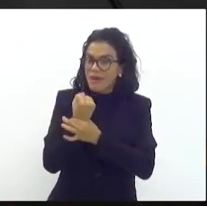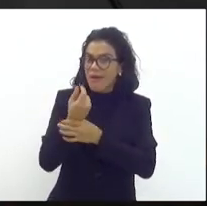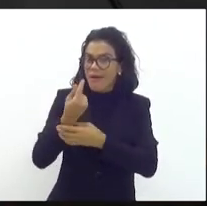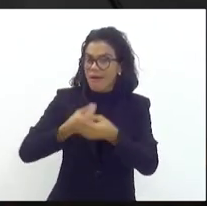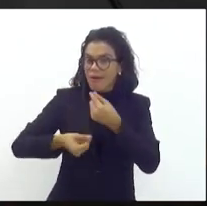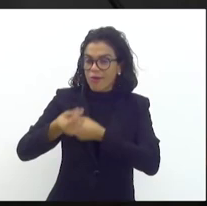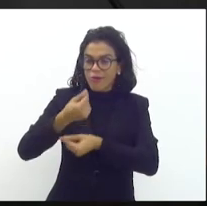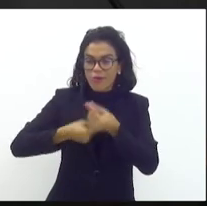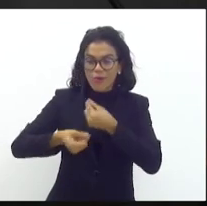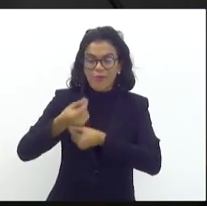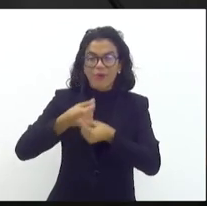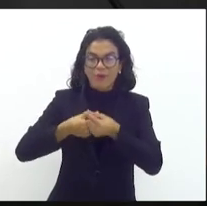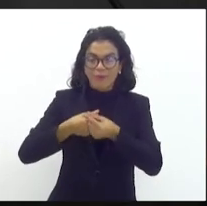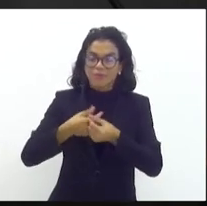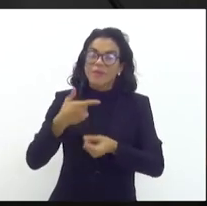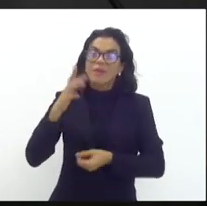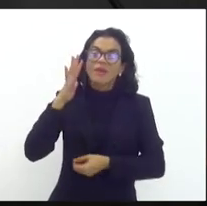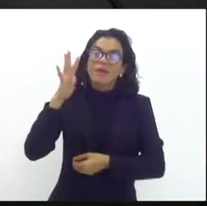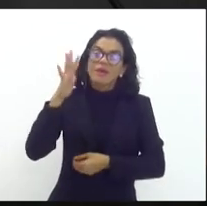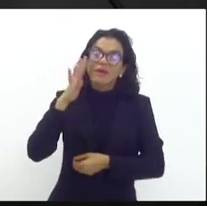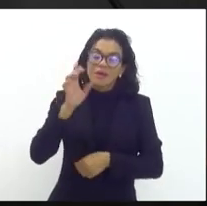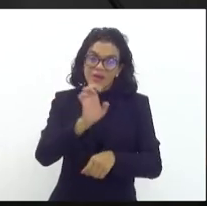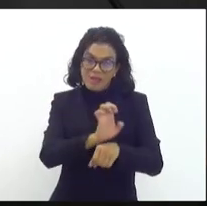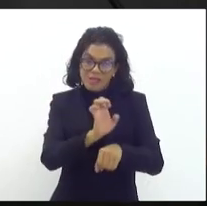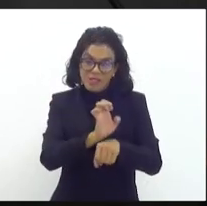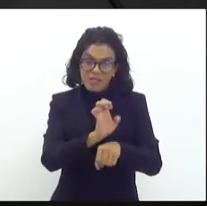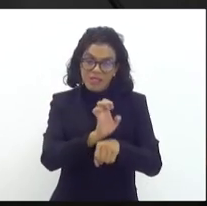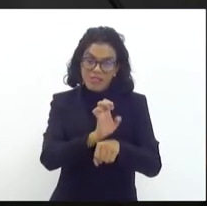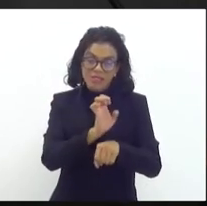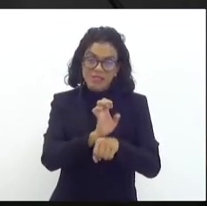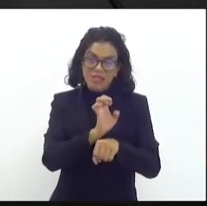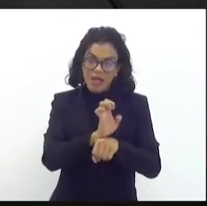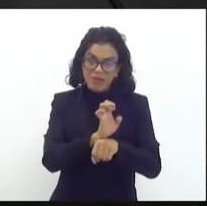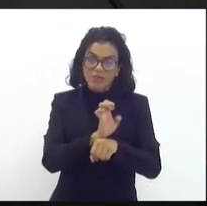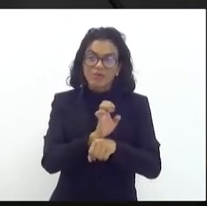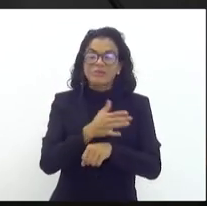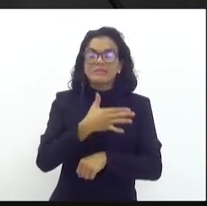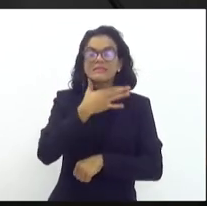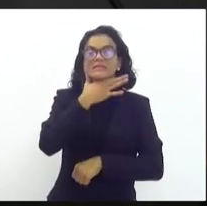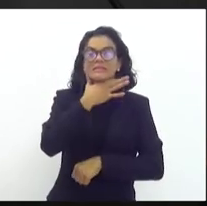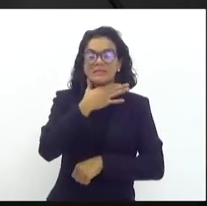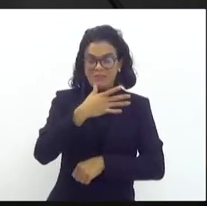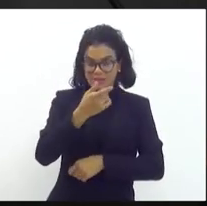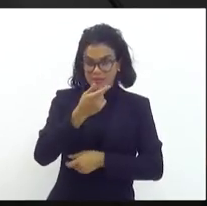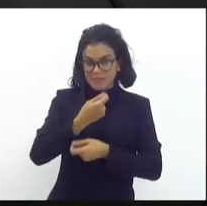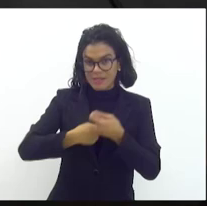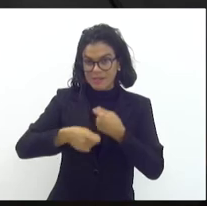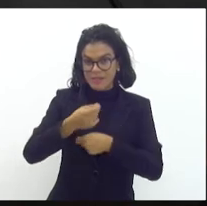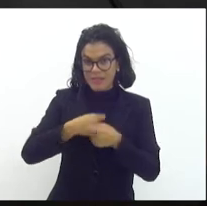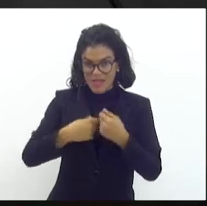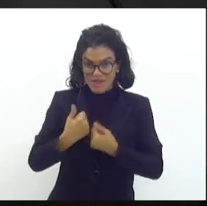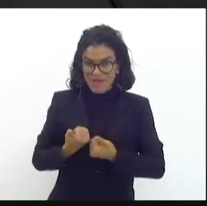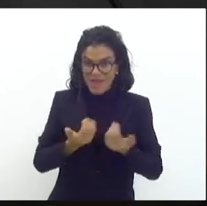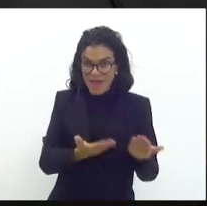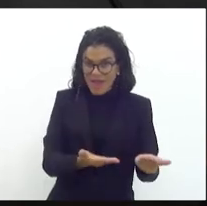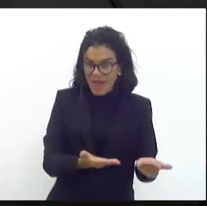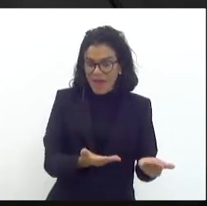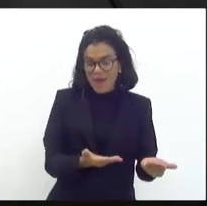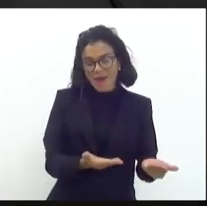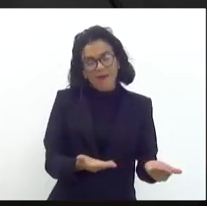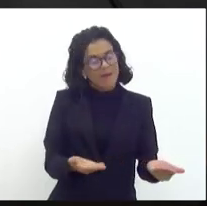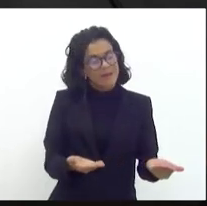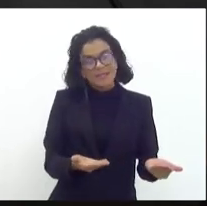um determinado estado no momento no momento de dificuldade financeira ele vai dar E